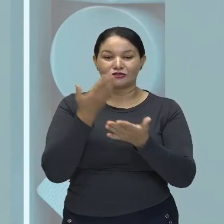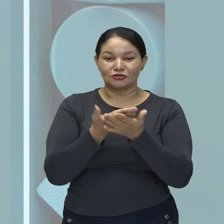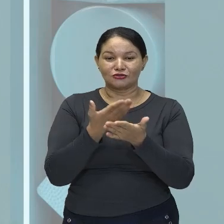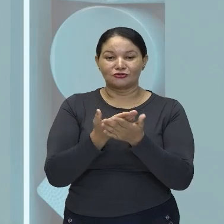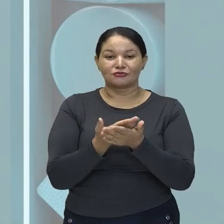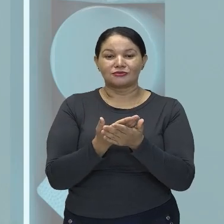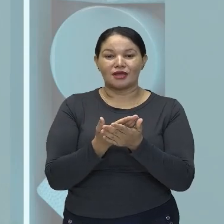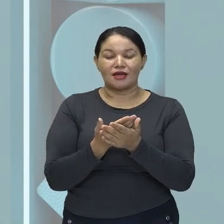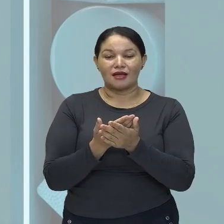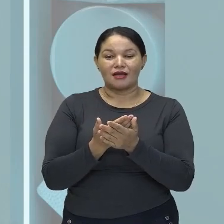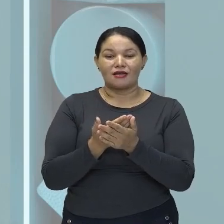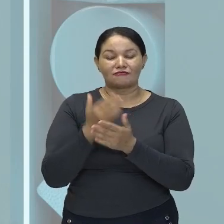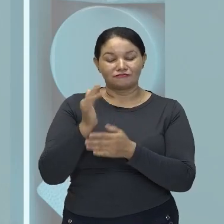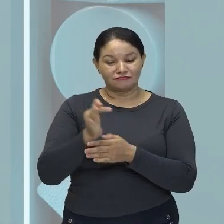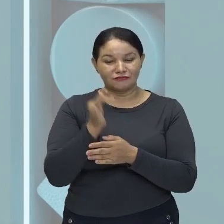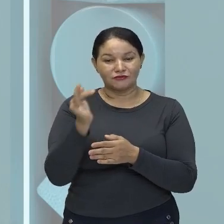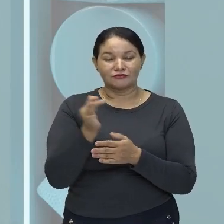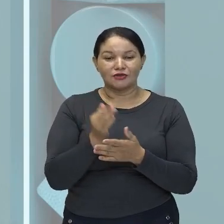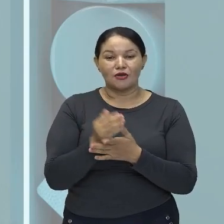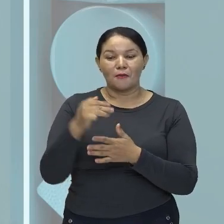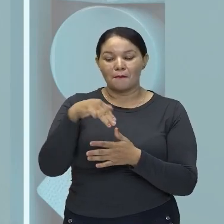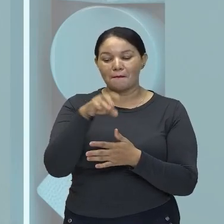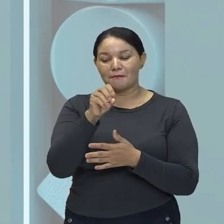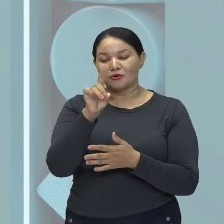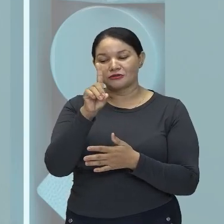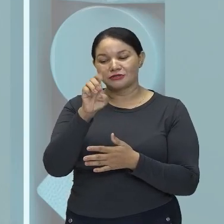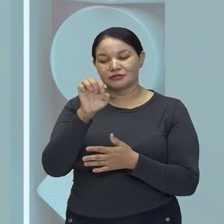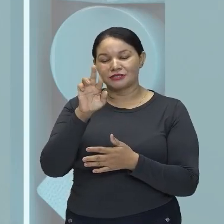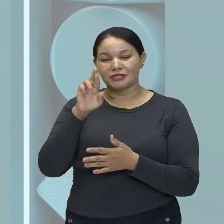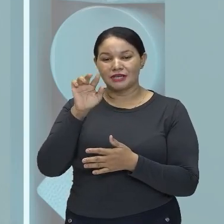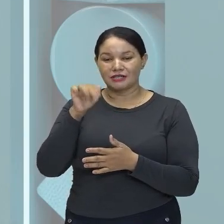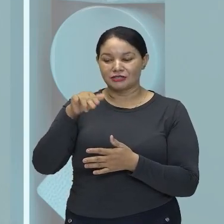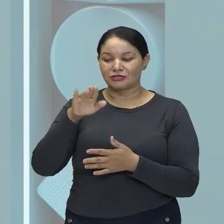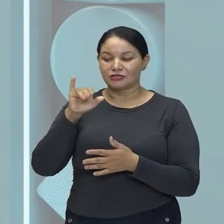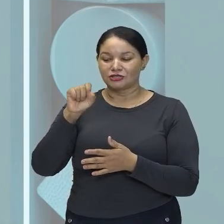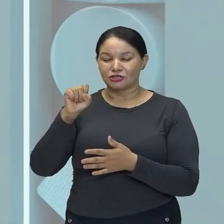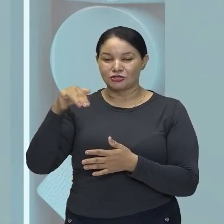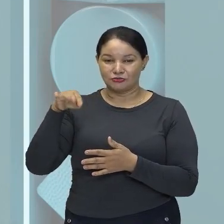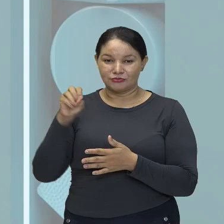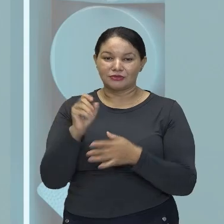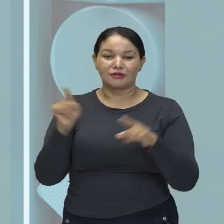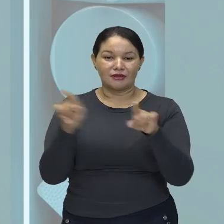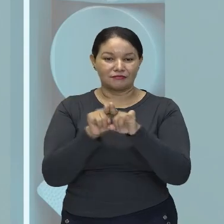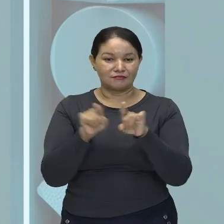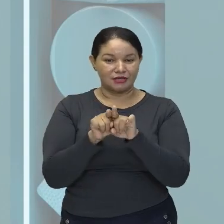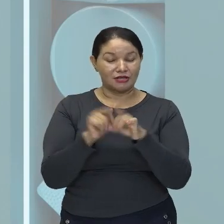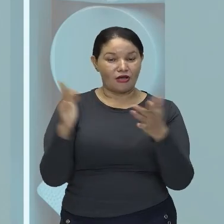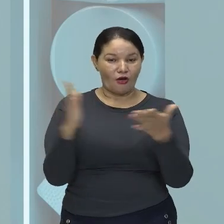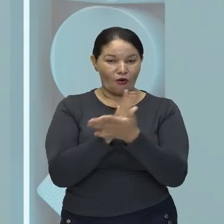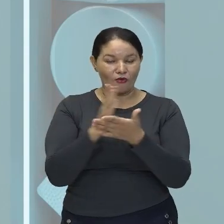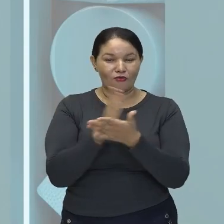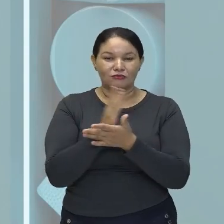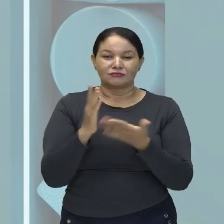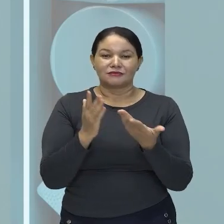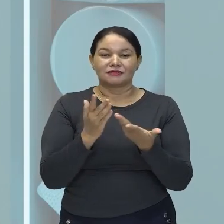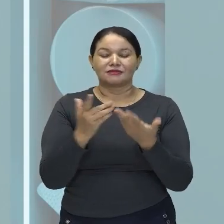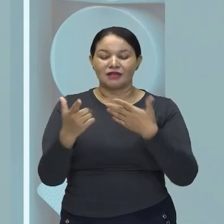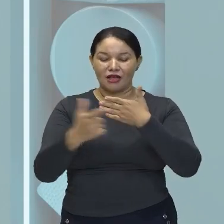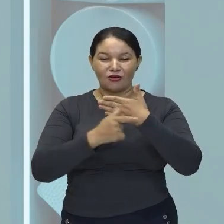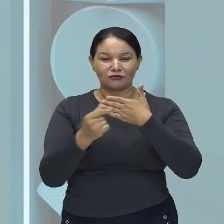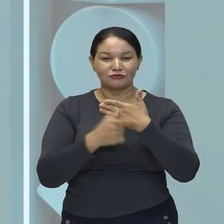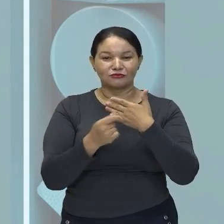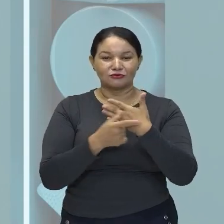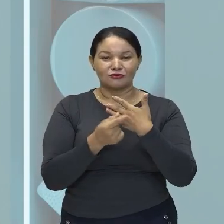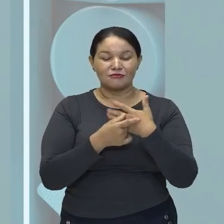o modernismo. Ou seja, nós vamos ter essa influência, os nossos autores vão consumir um pouco dessa